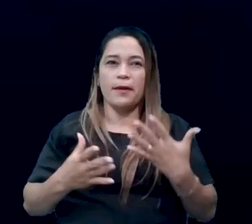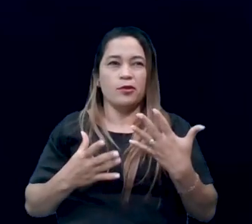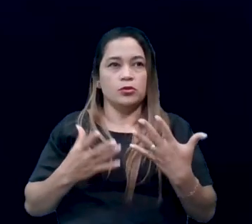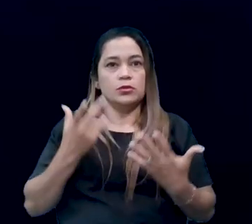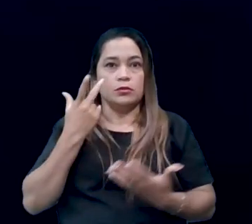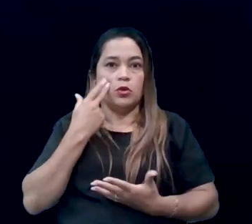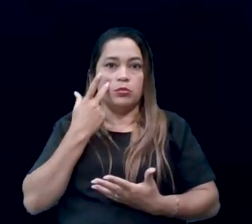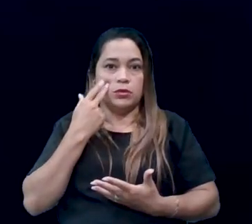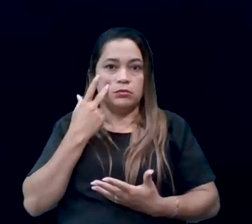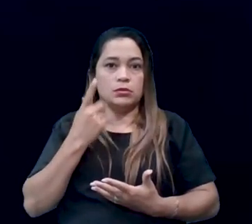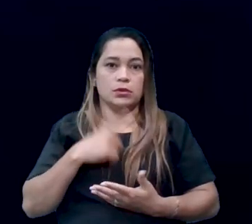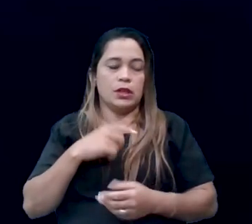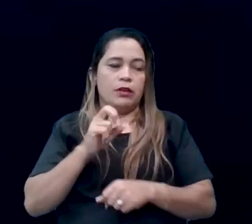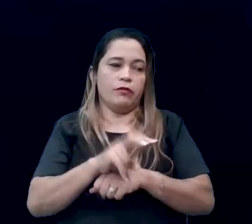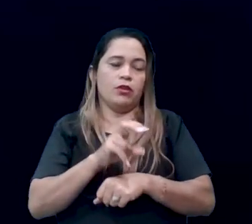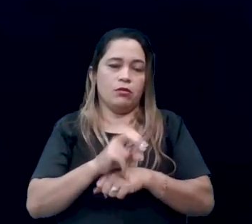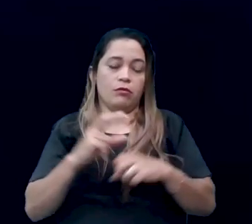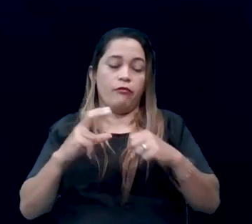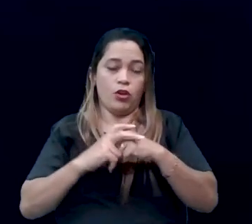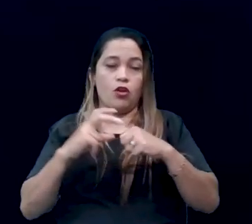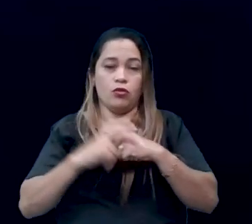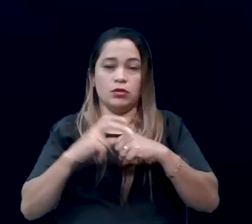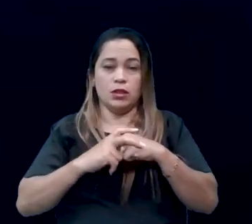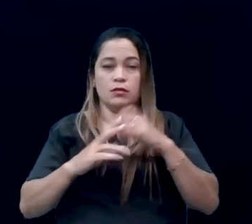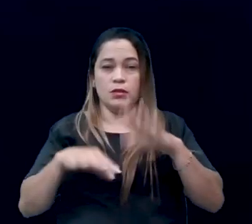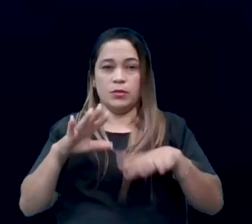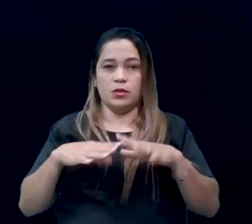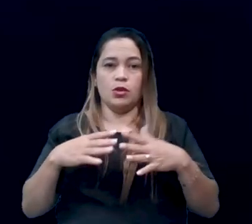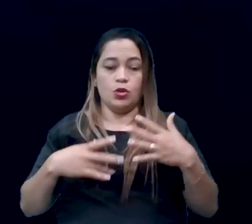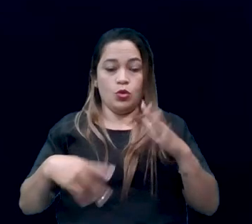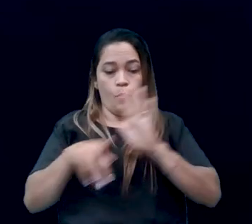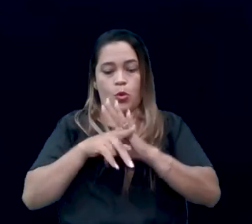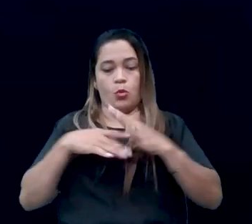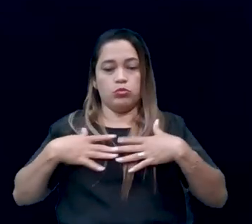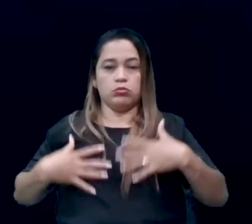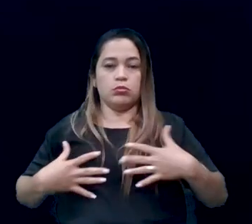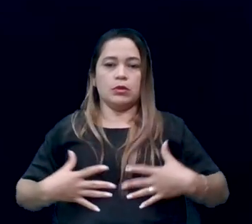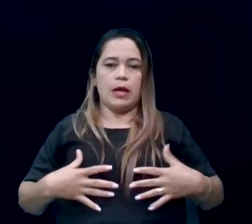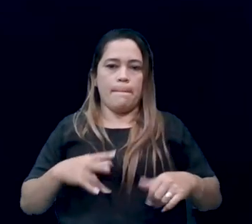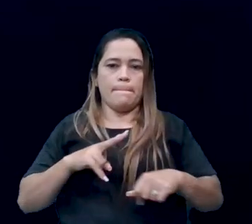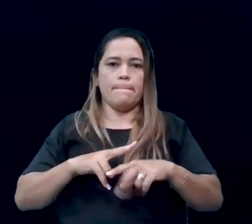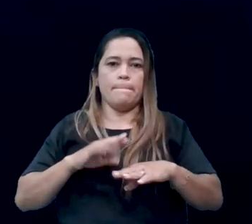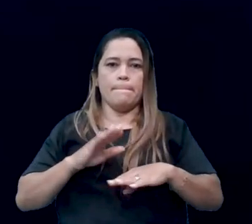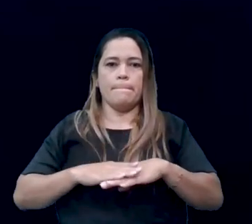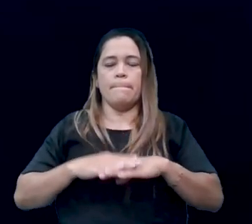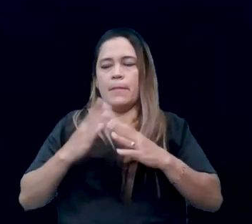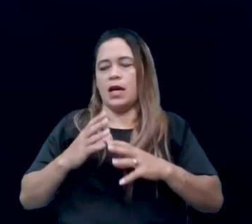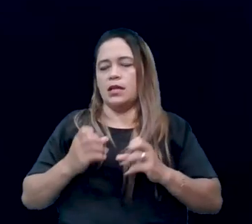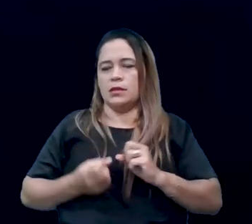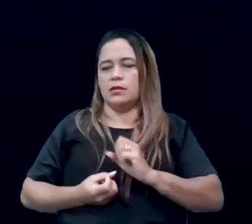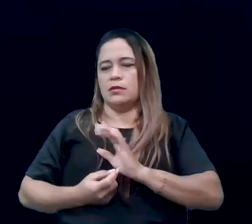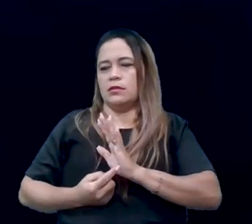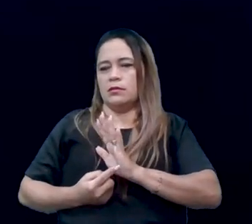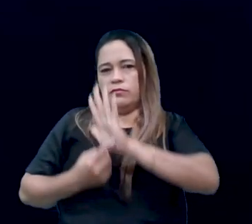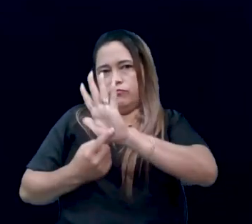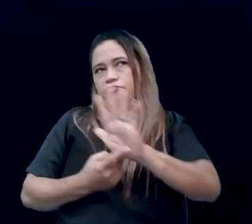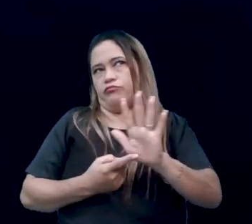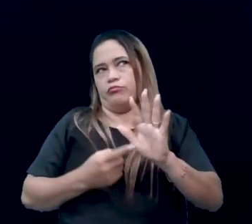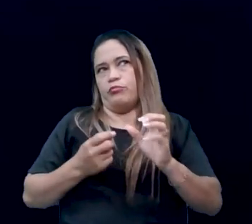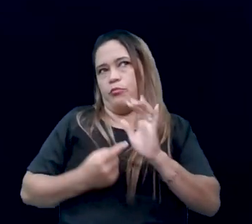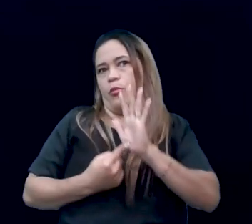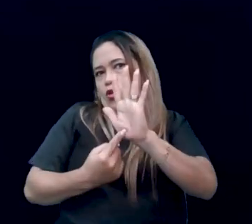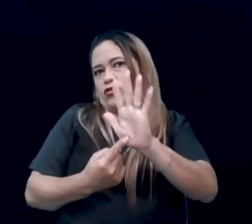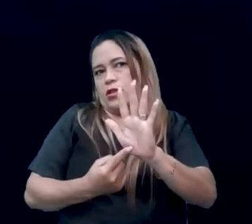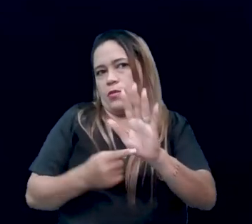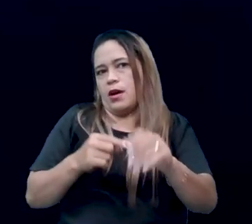que acontece em viroses. Tem pessoas que, às vezes, por uma situação do próprio corpo, são mais suscetíveis ao sintoma ou não.